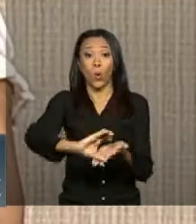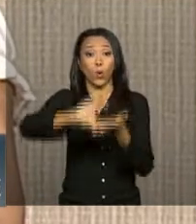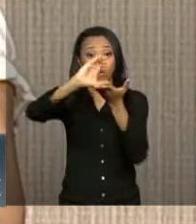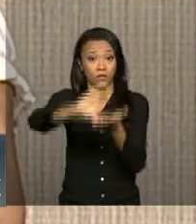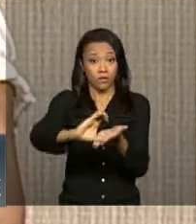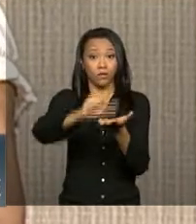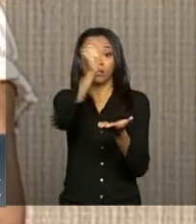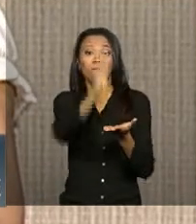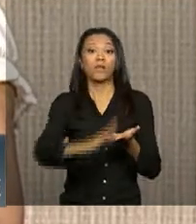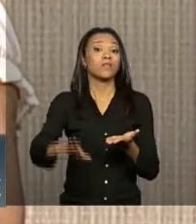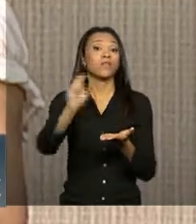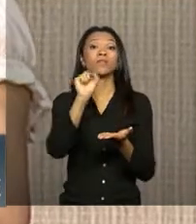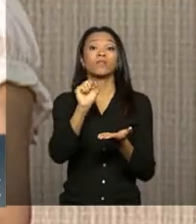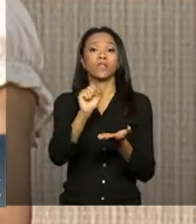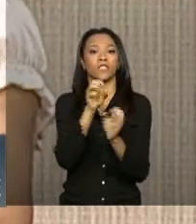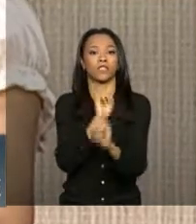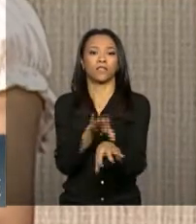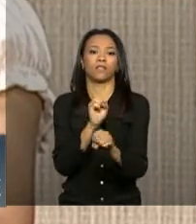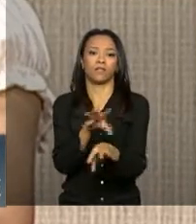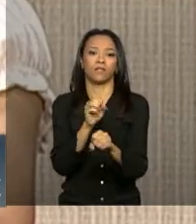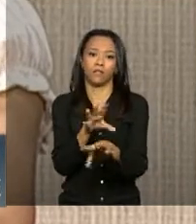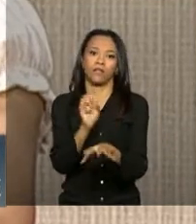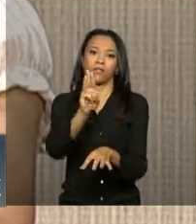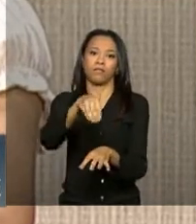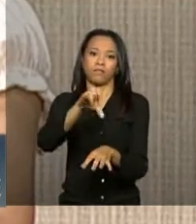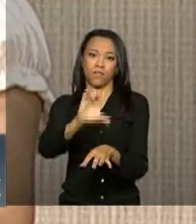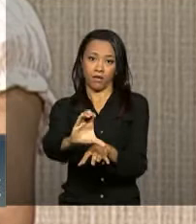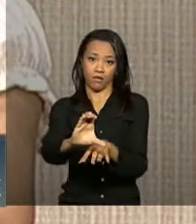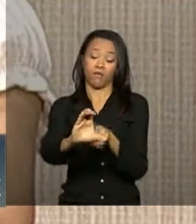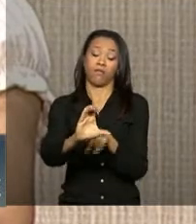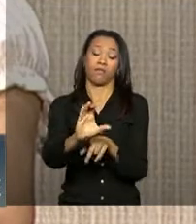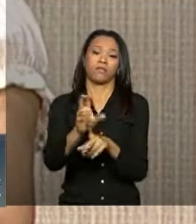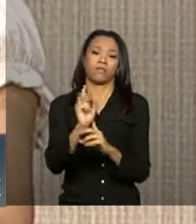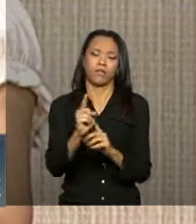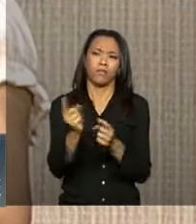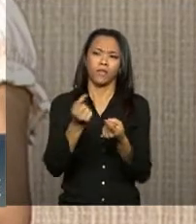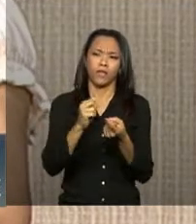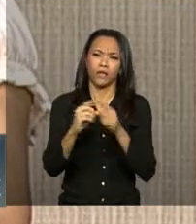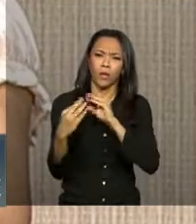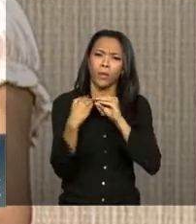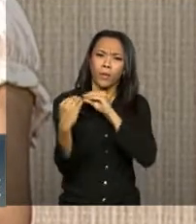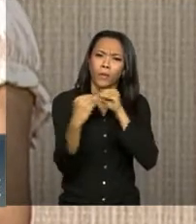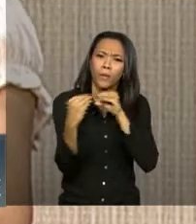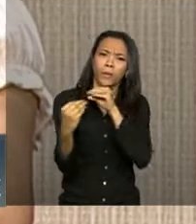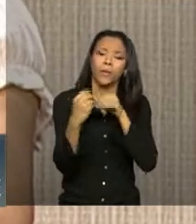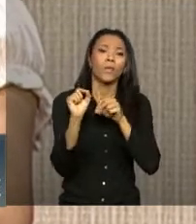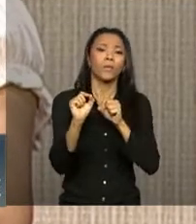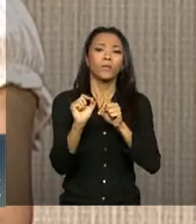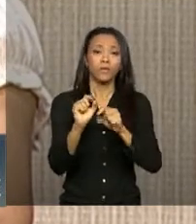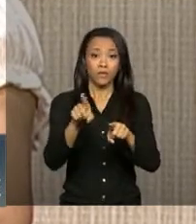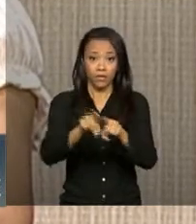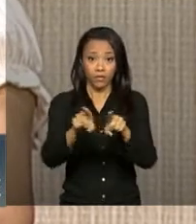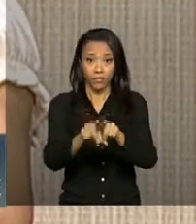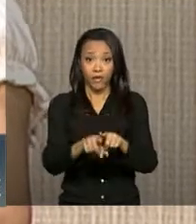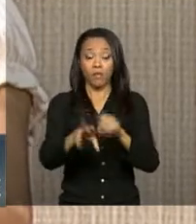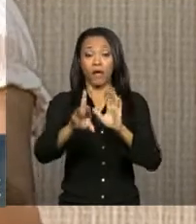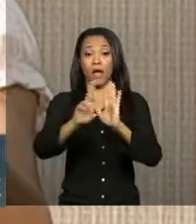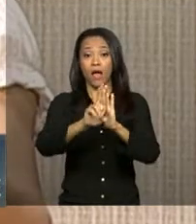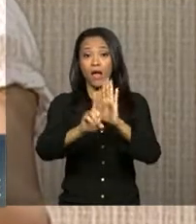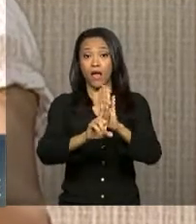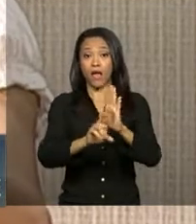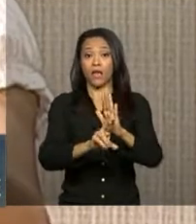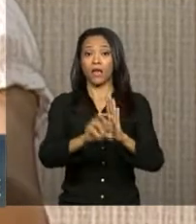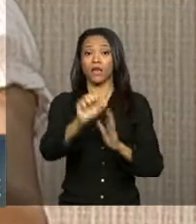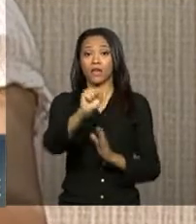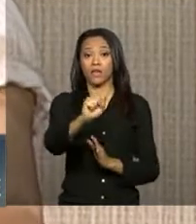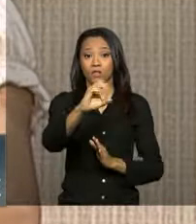é uma pauta importante a gente tem discutido com o conselho nacional de educação a regulamentação da sós educação é o que é